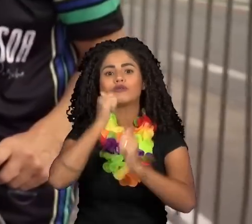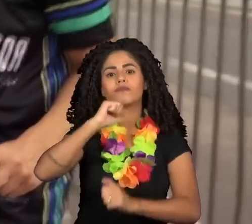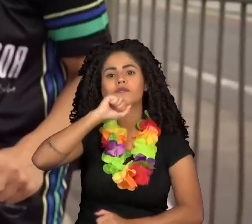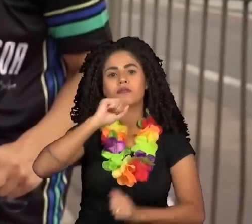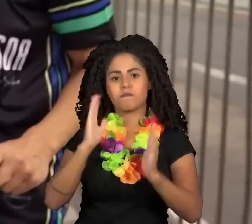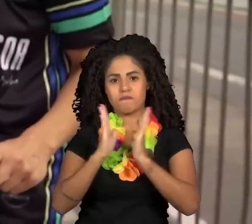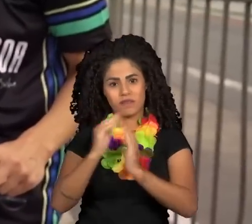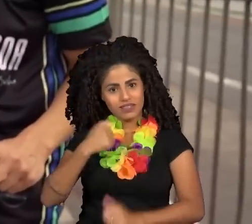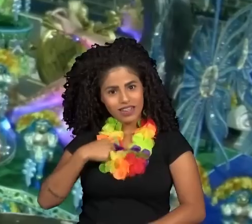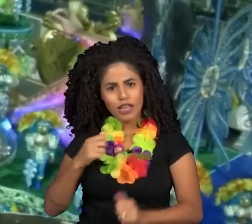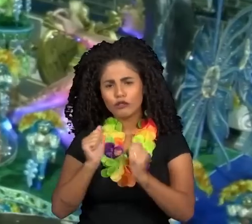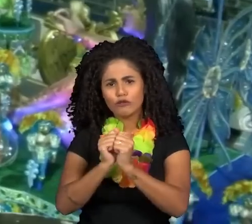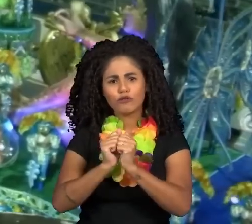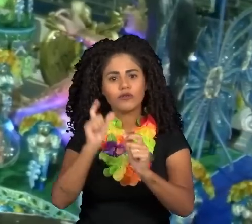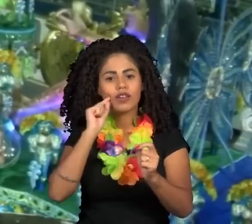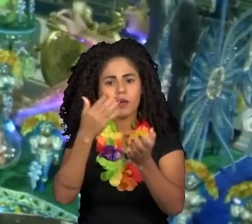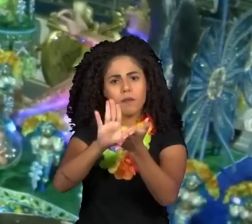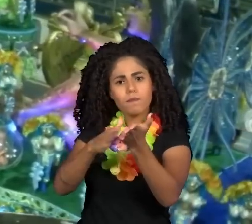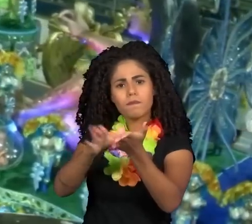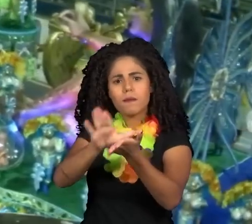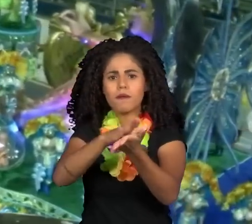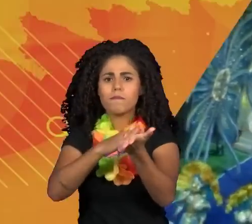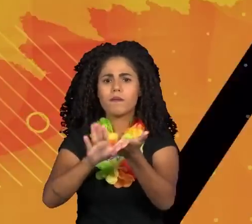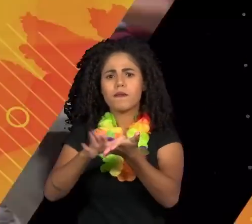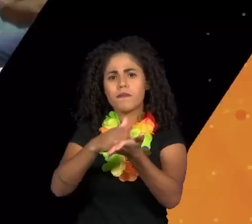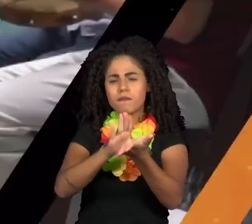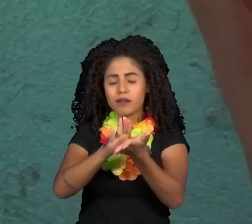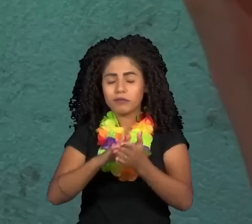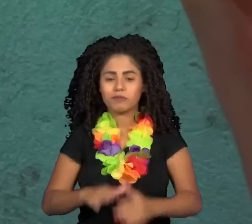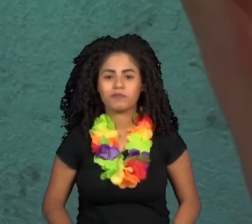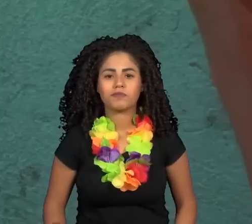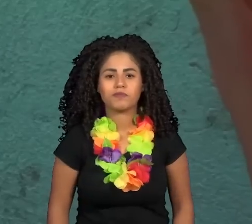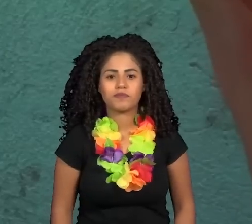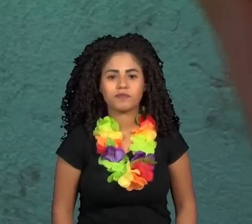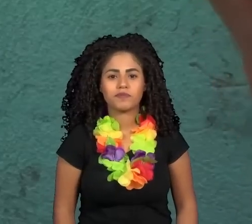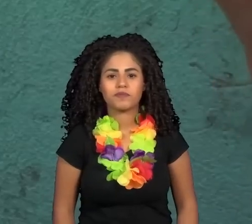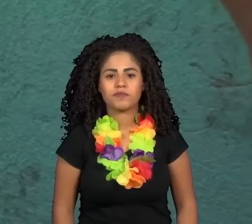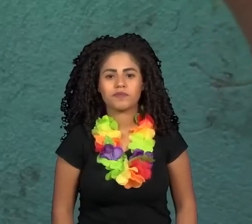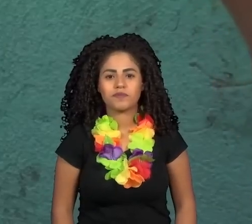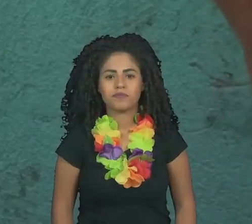Miriam ao ensaio da bateria Rolo Compressor.